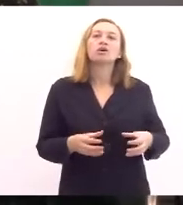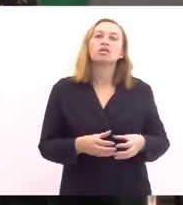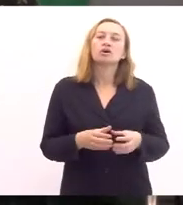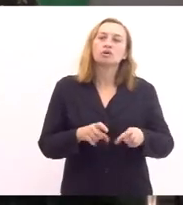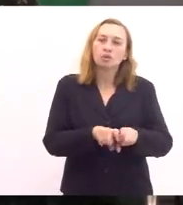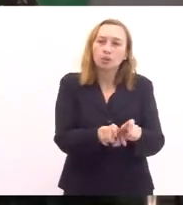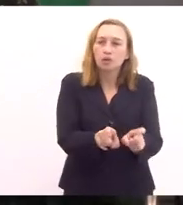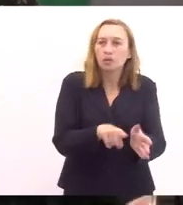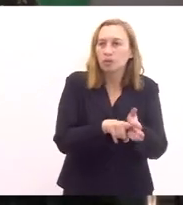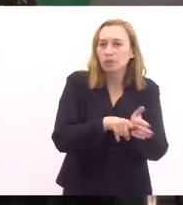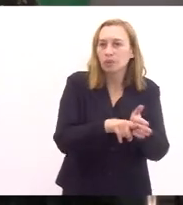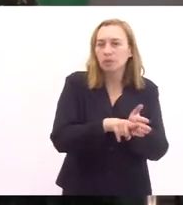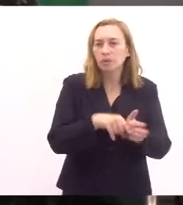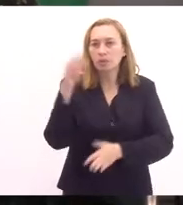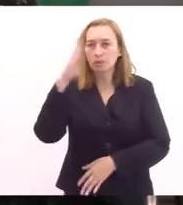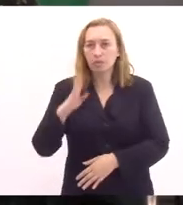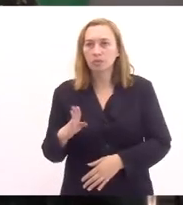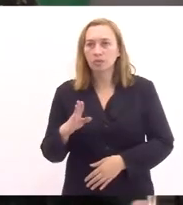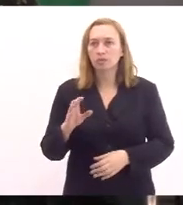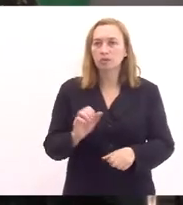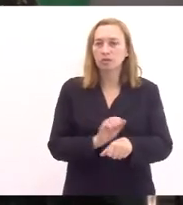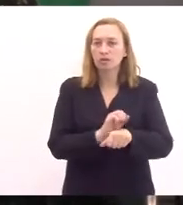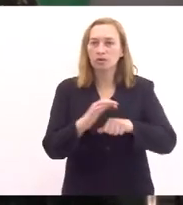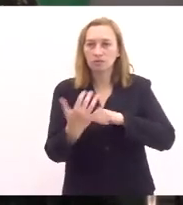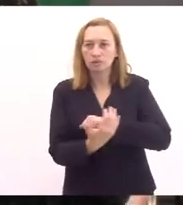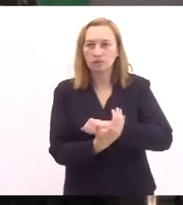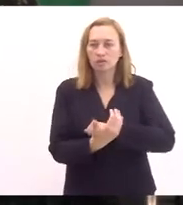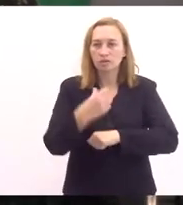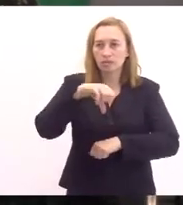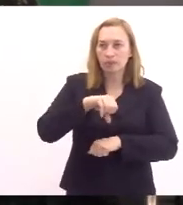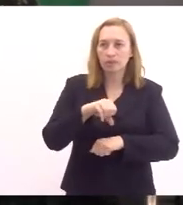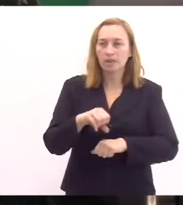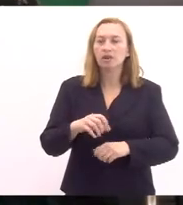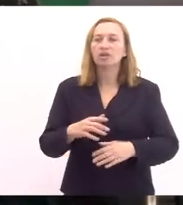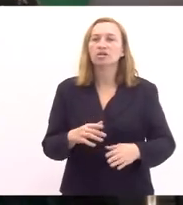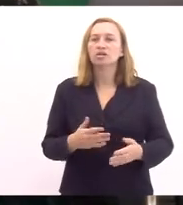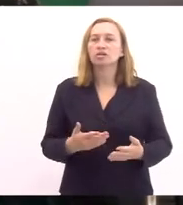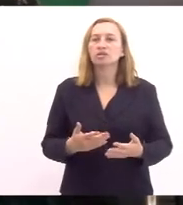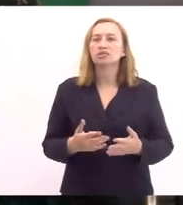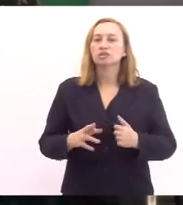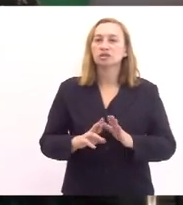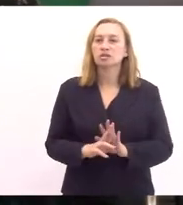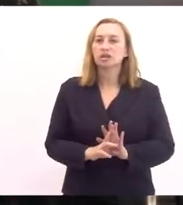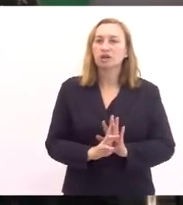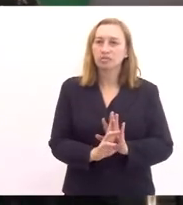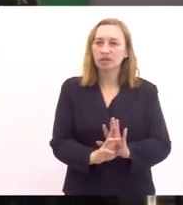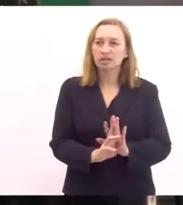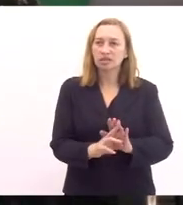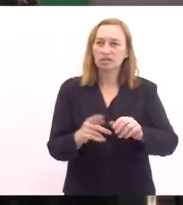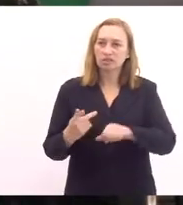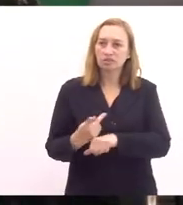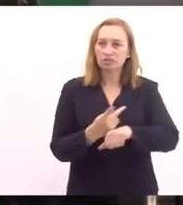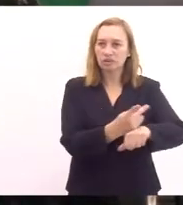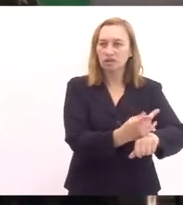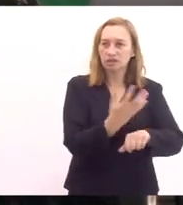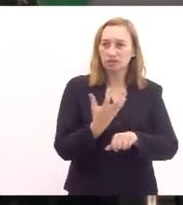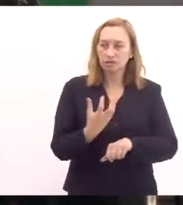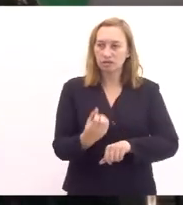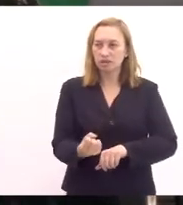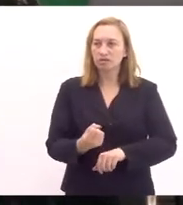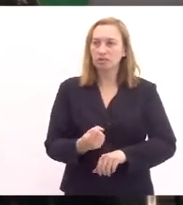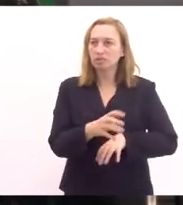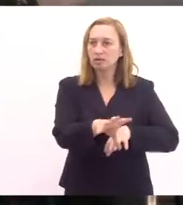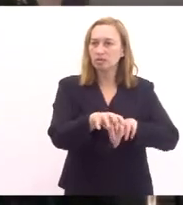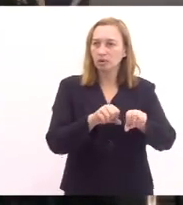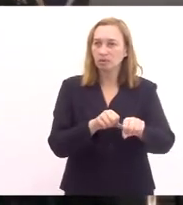vídeo 19 e o projeto reagir mãe de Petrópolis essas serão receberam o